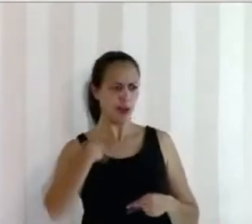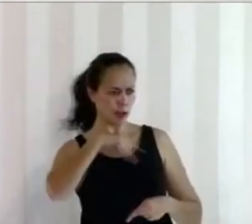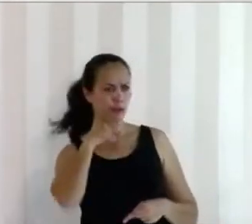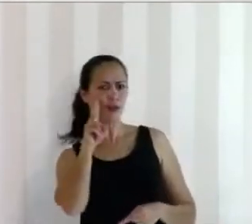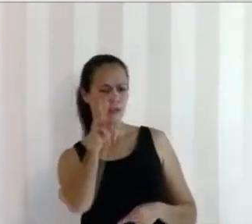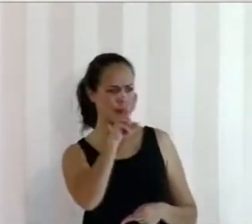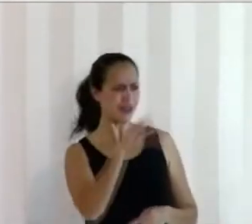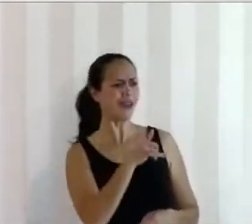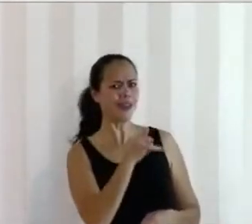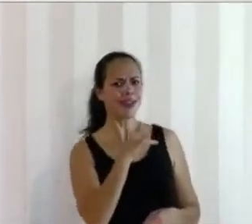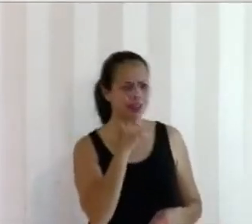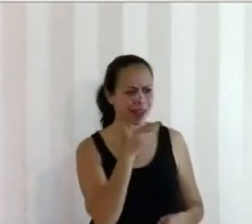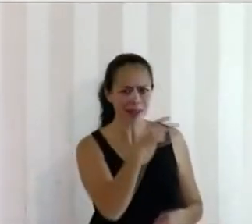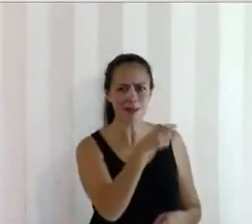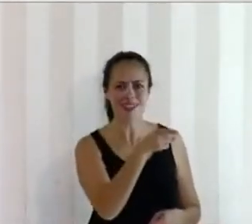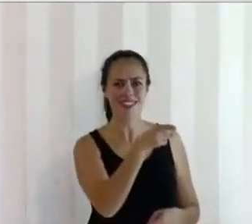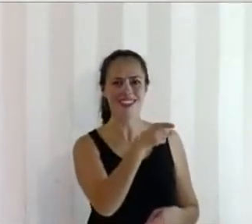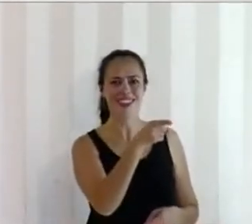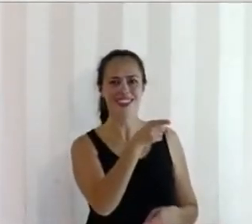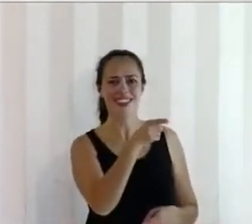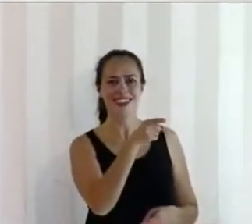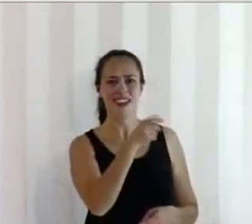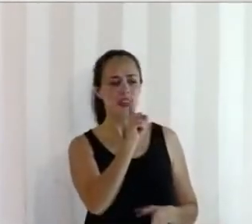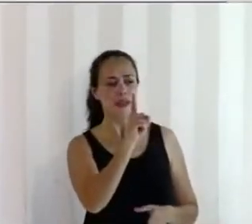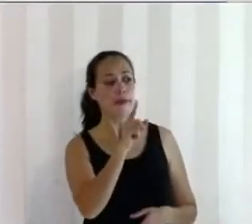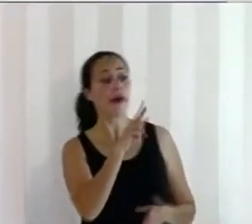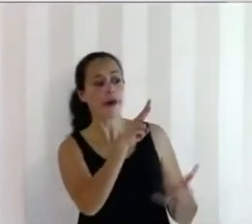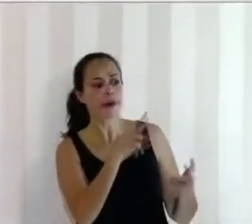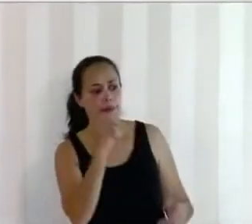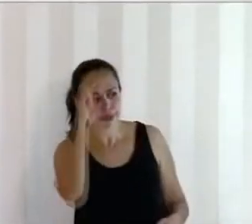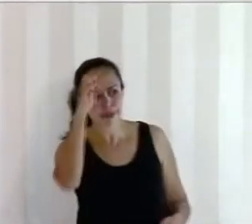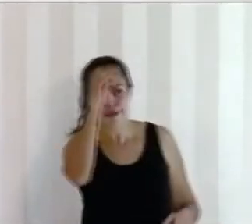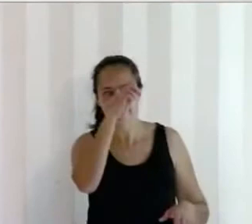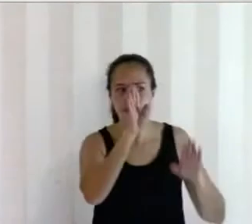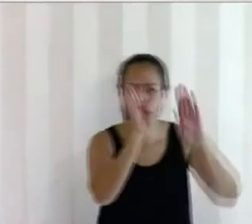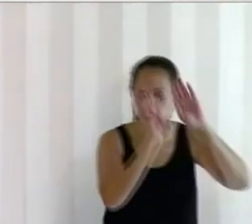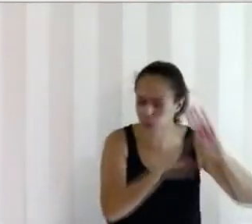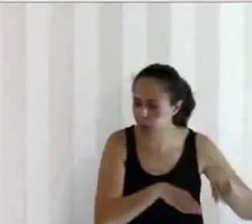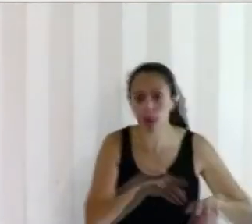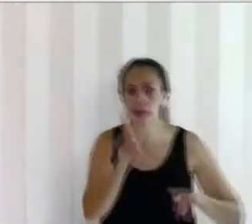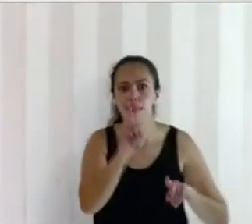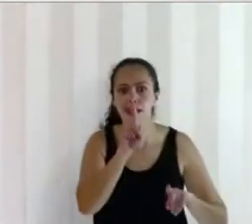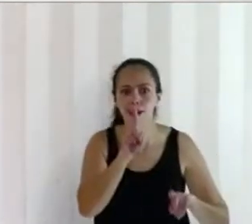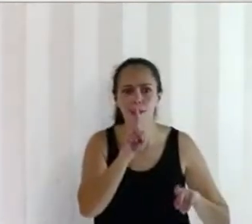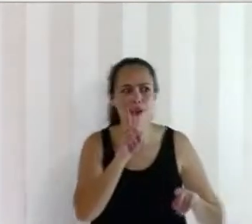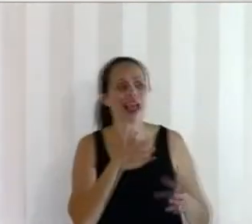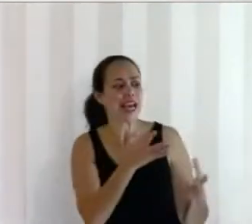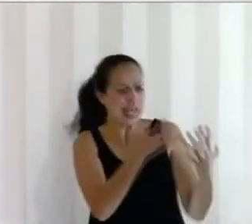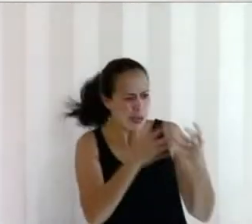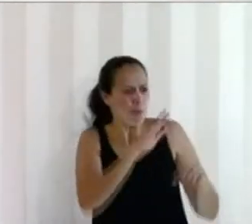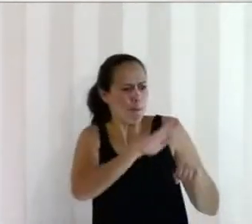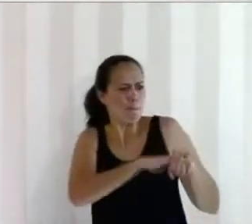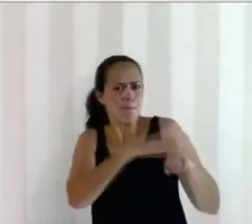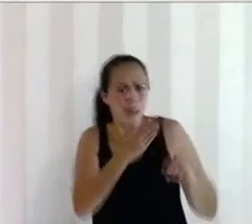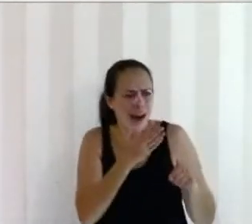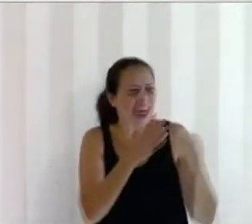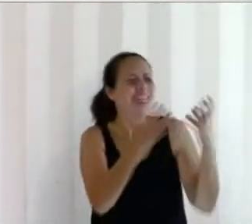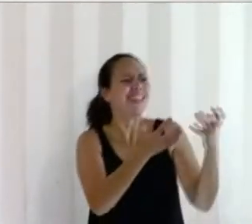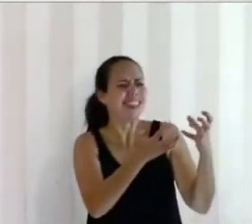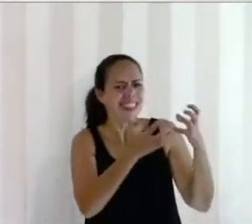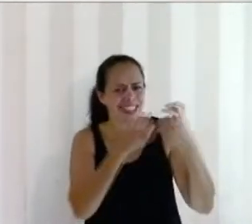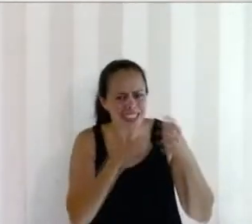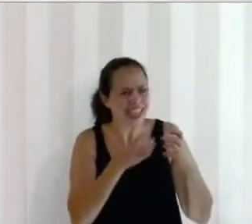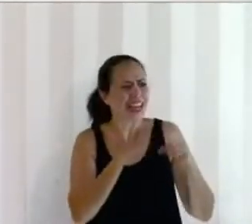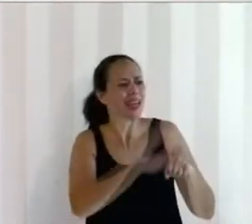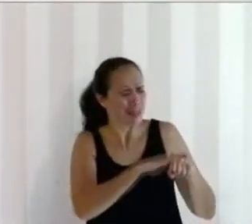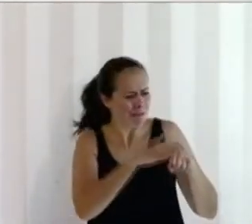dever, foi para que nós exercêssemos verdadeira piedade, foi para que nós exercêssemos o testemunho, foi para que nós